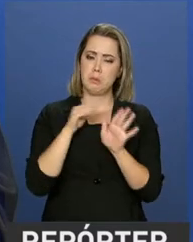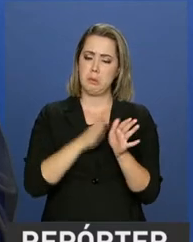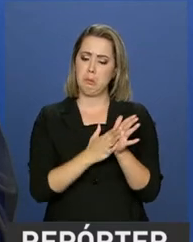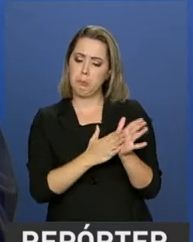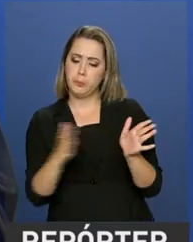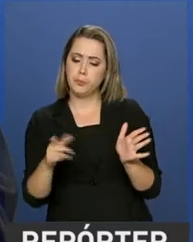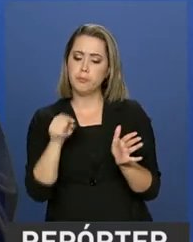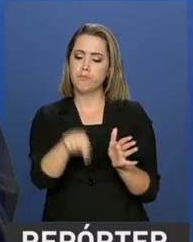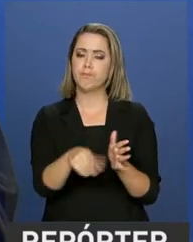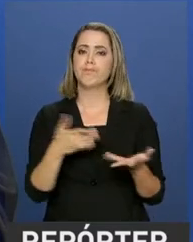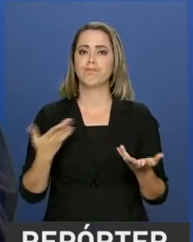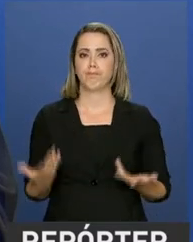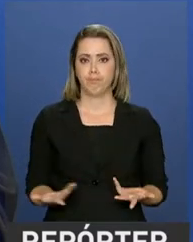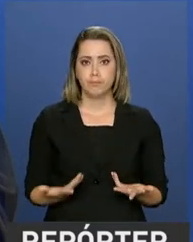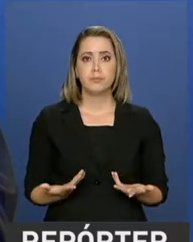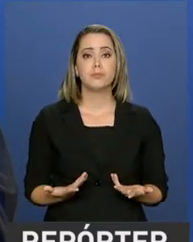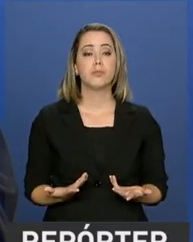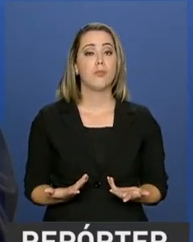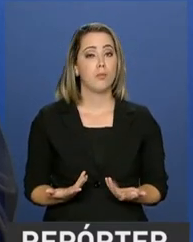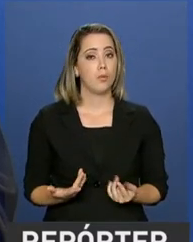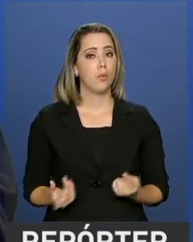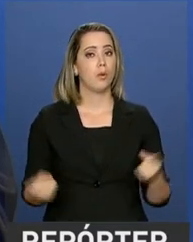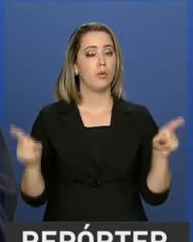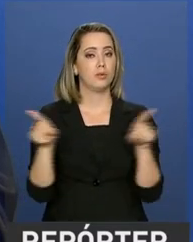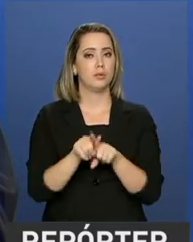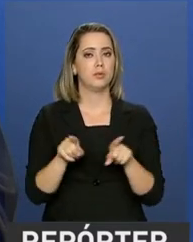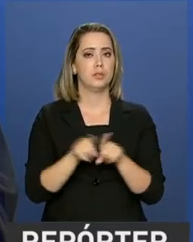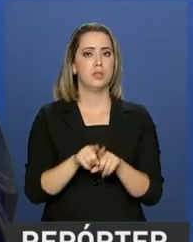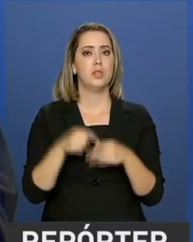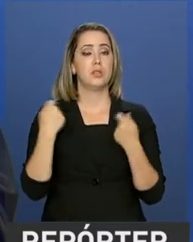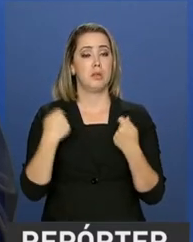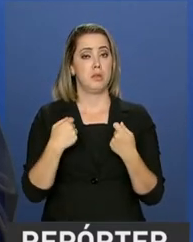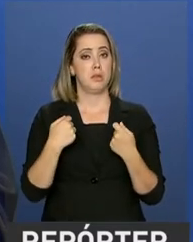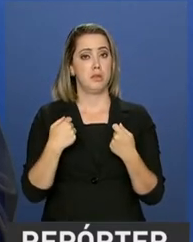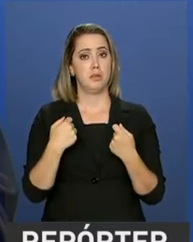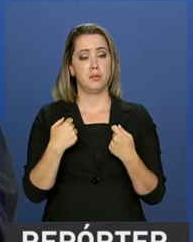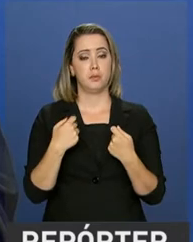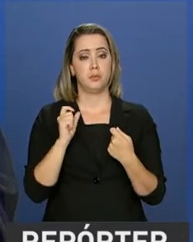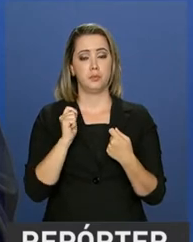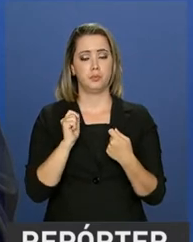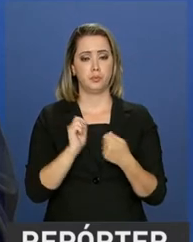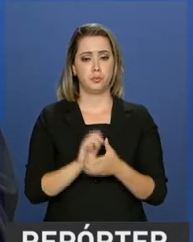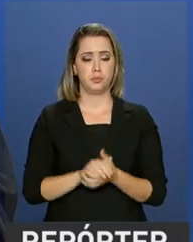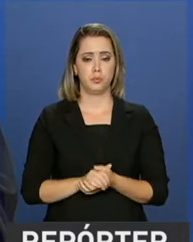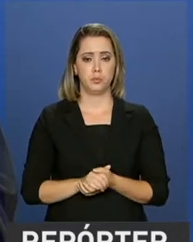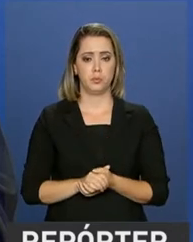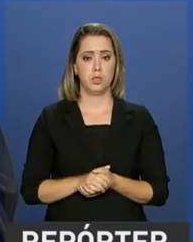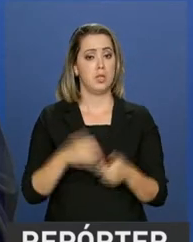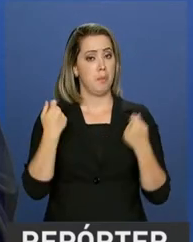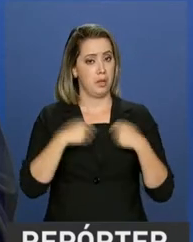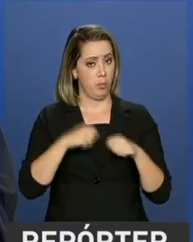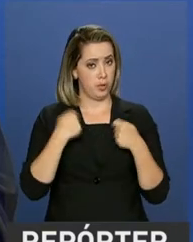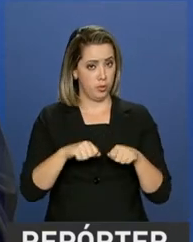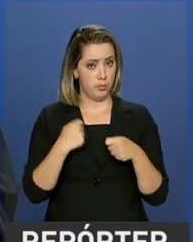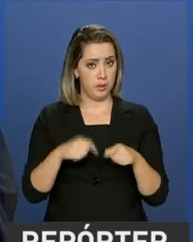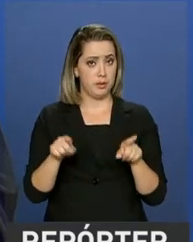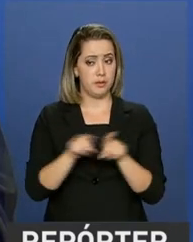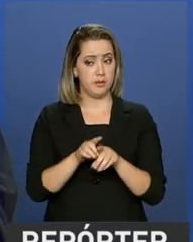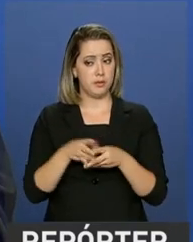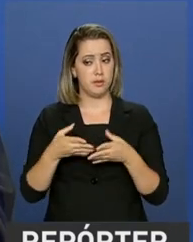momento e também a um litígio relativo à polícia rodoviária